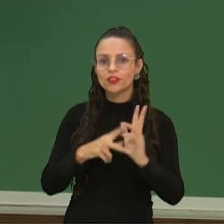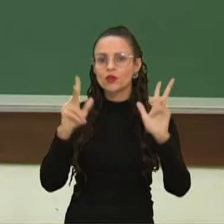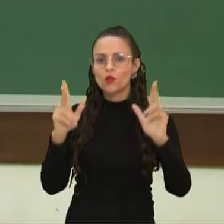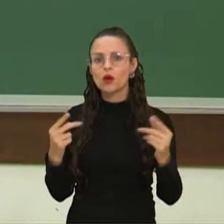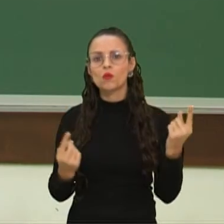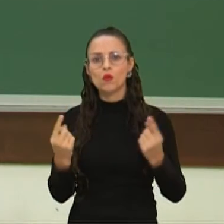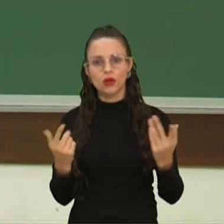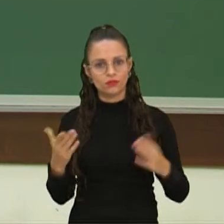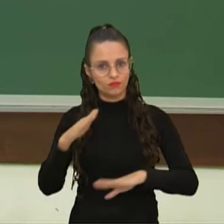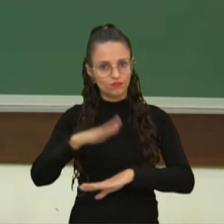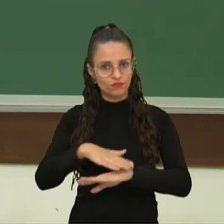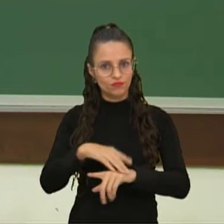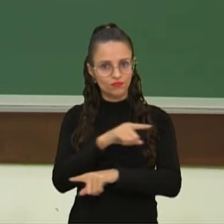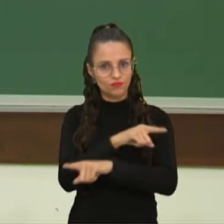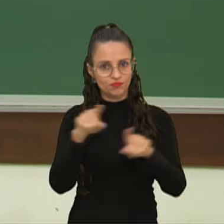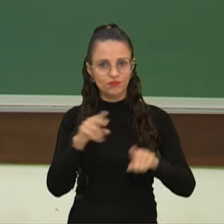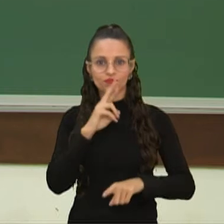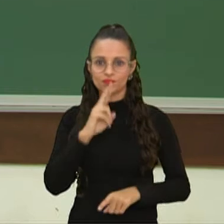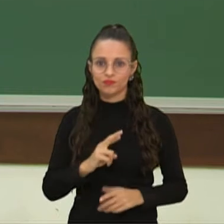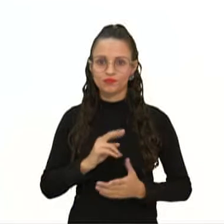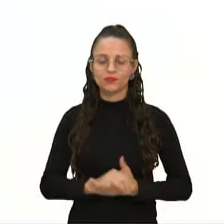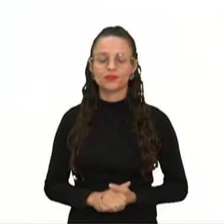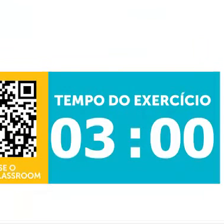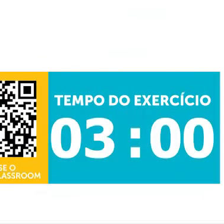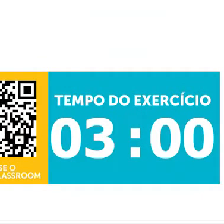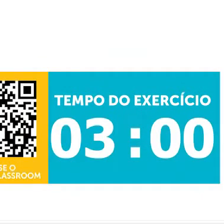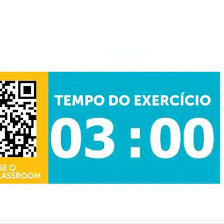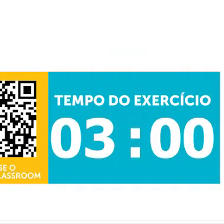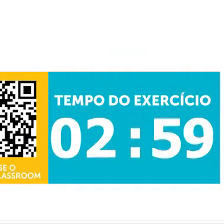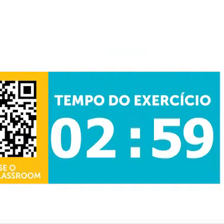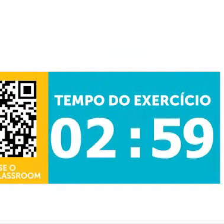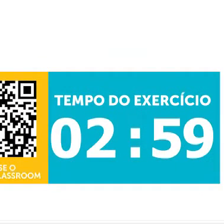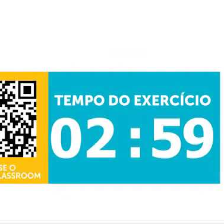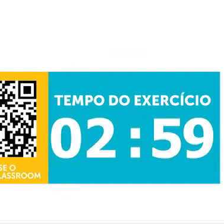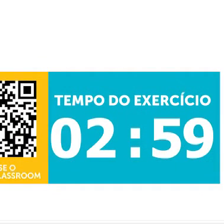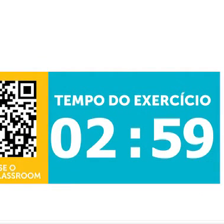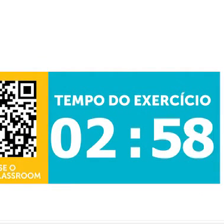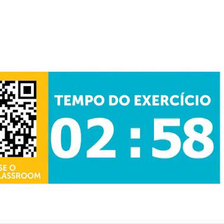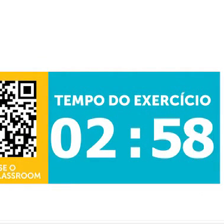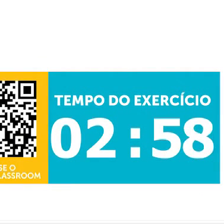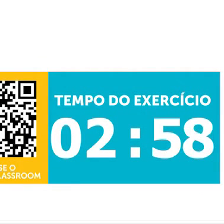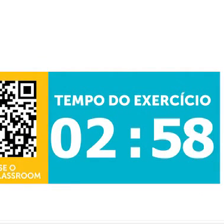Vou dar um tempinho para vocês poderem fazer. Vamos lá.